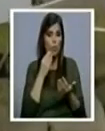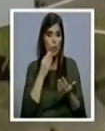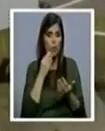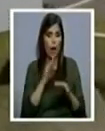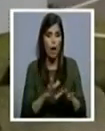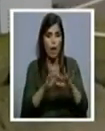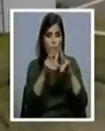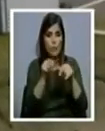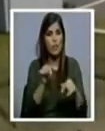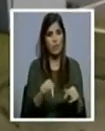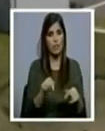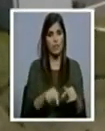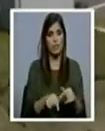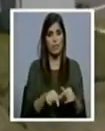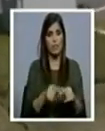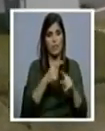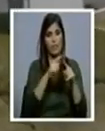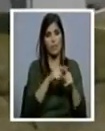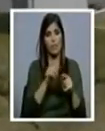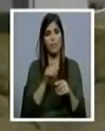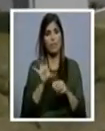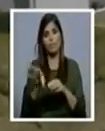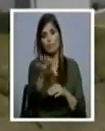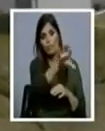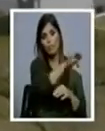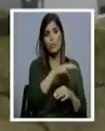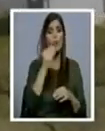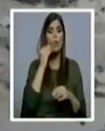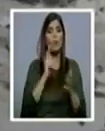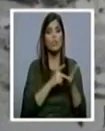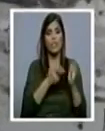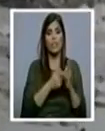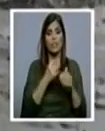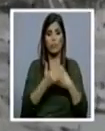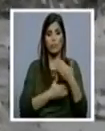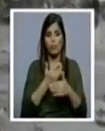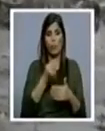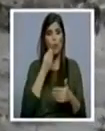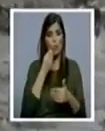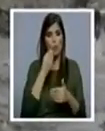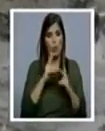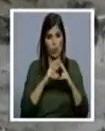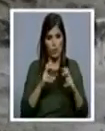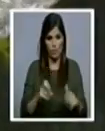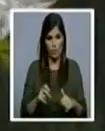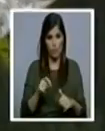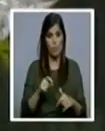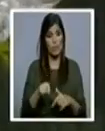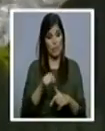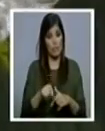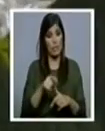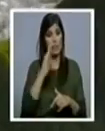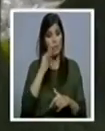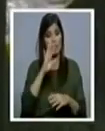é a evolução destas diferentes células e como é que estas diferentes técnicas resultam. O que os investigadores do MARE